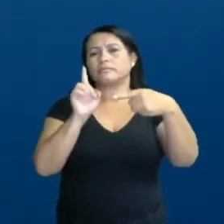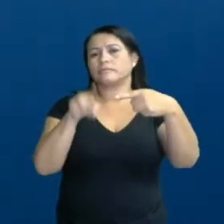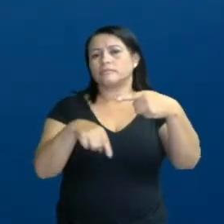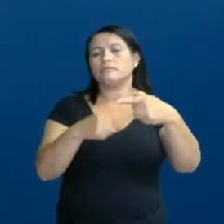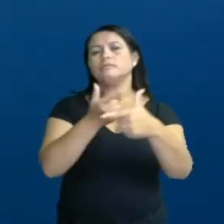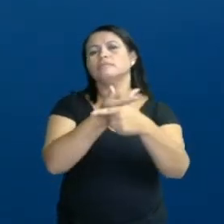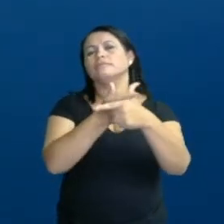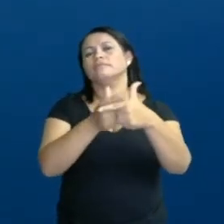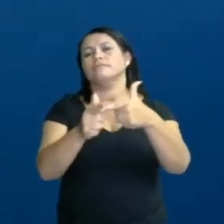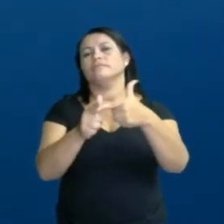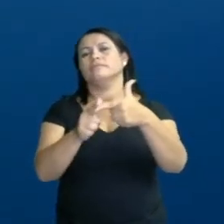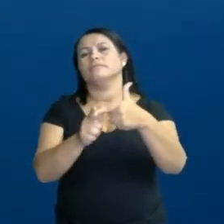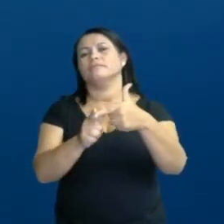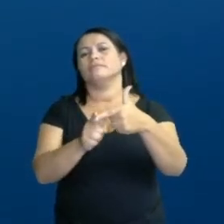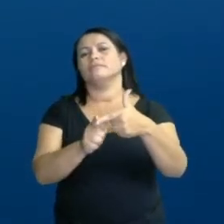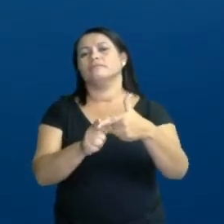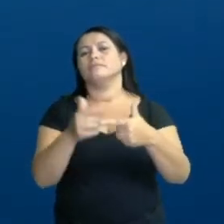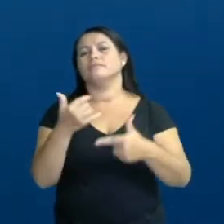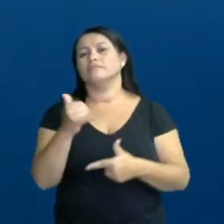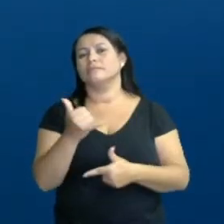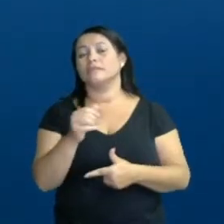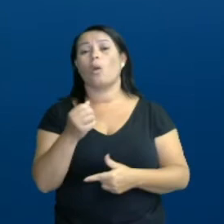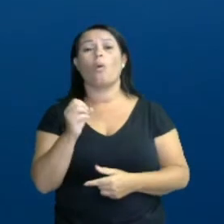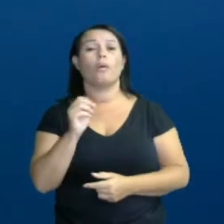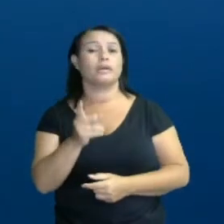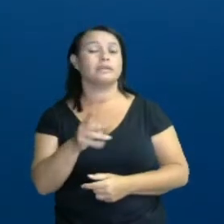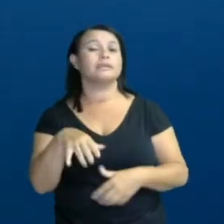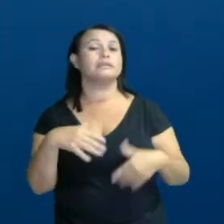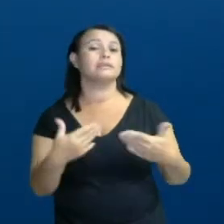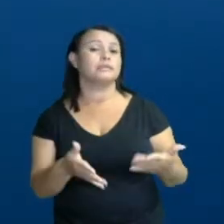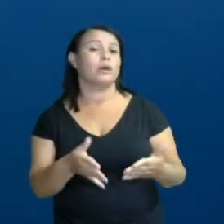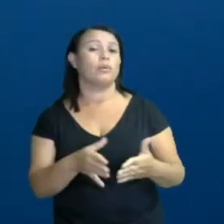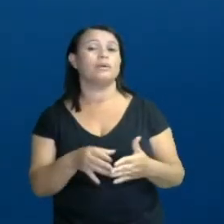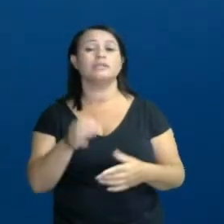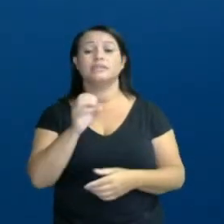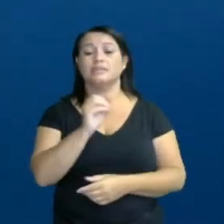uma divisão, tá bem? Então, por isso,